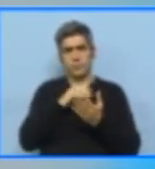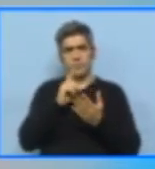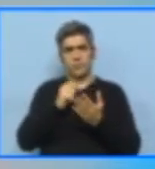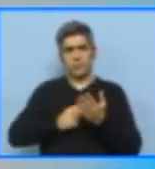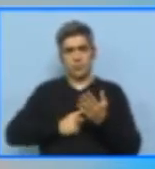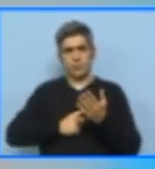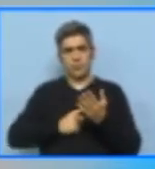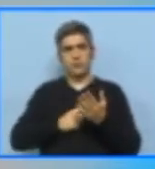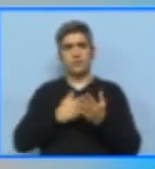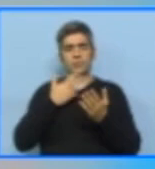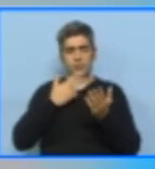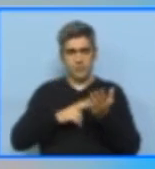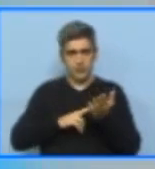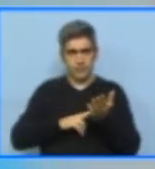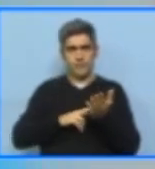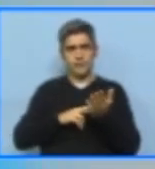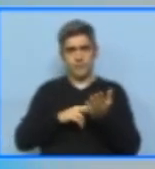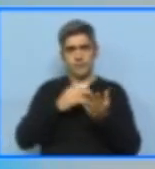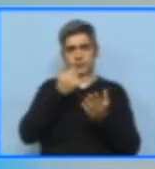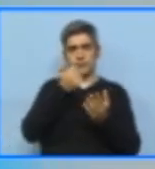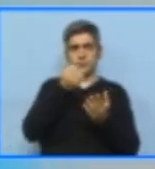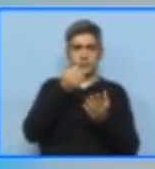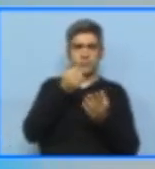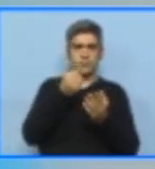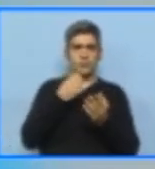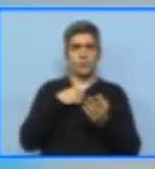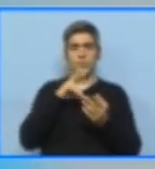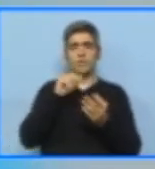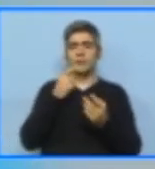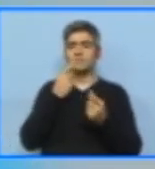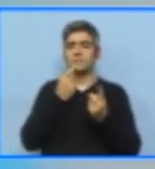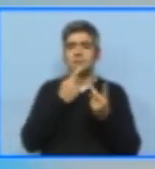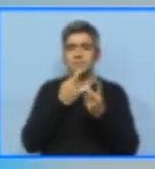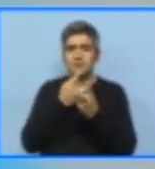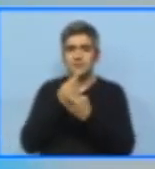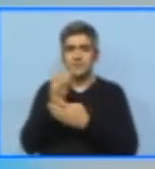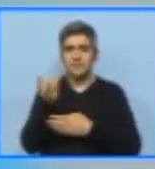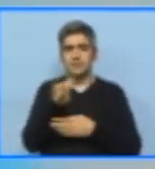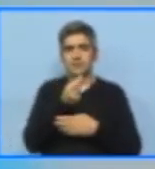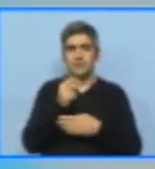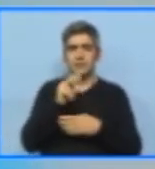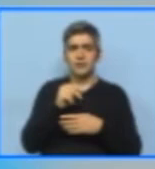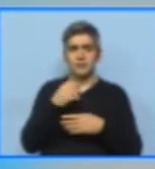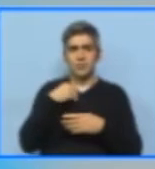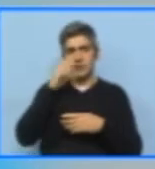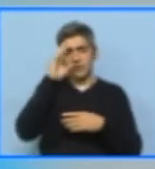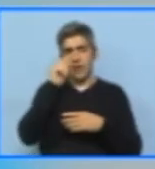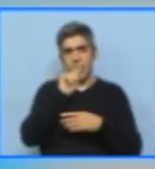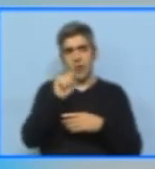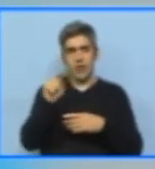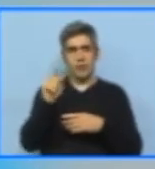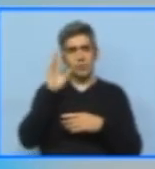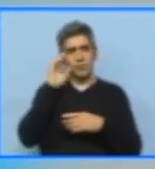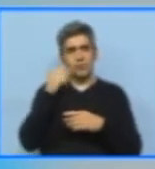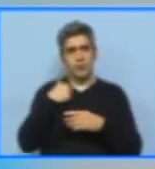são católicos? É verdade, eu dos 250 nunca fiz essa contabilidade, mas sei, e a única coisa que